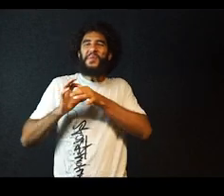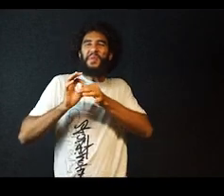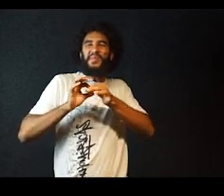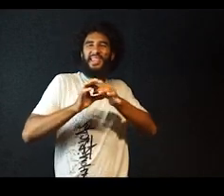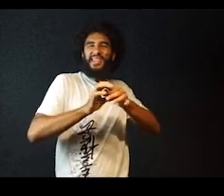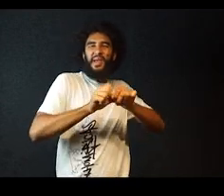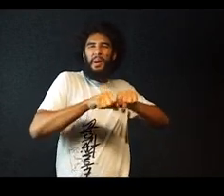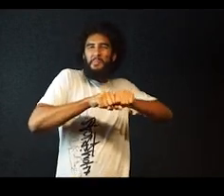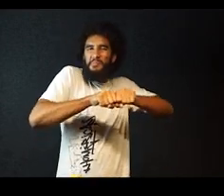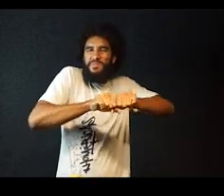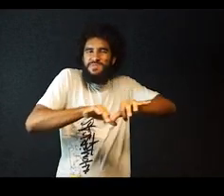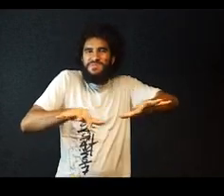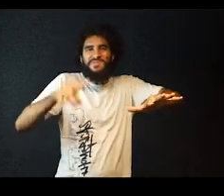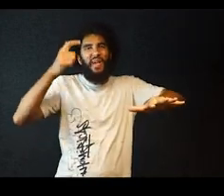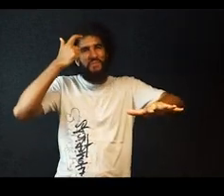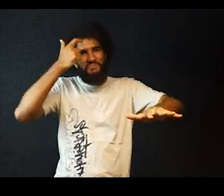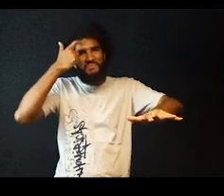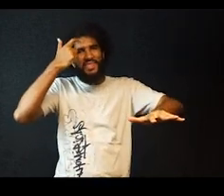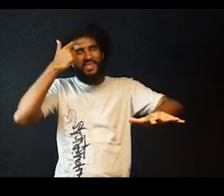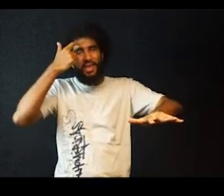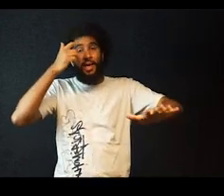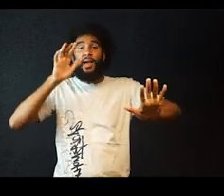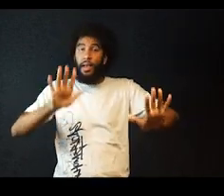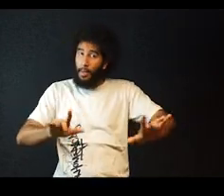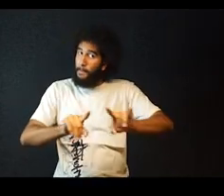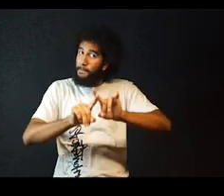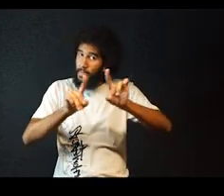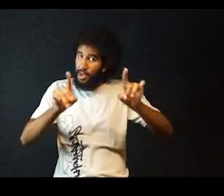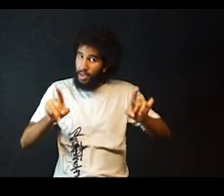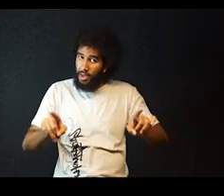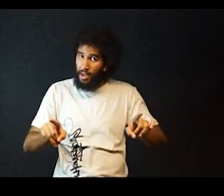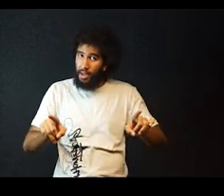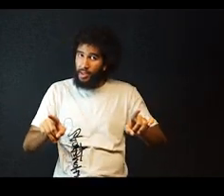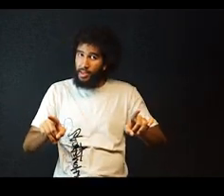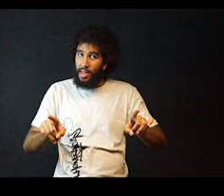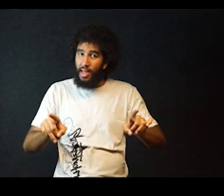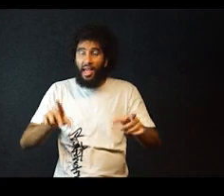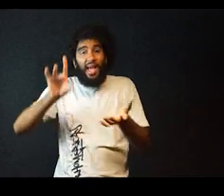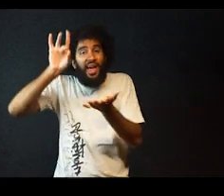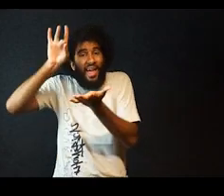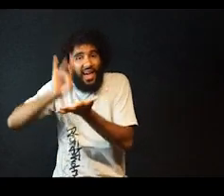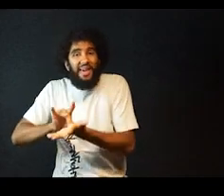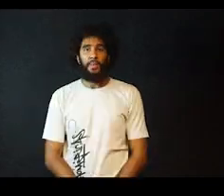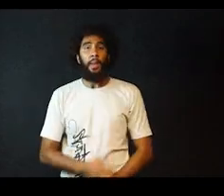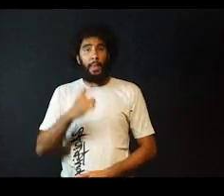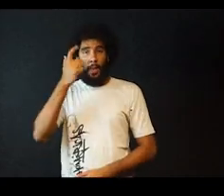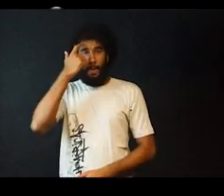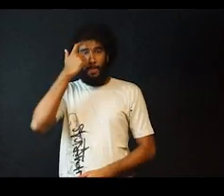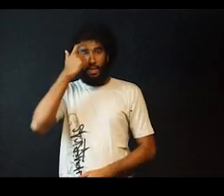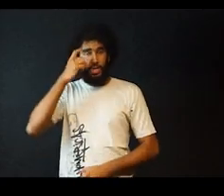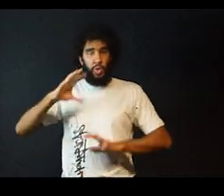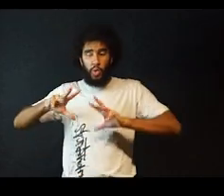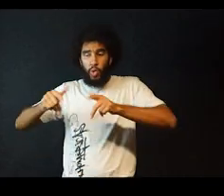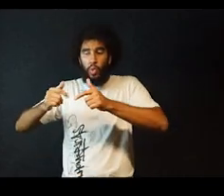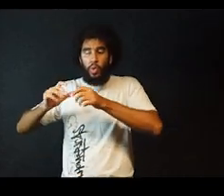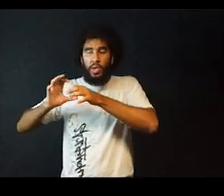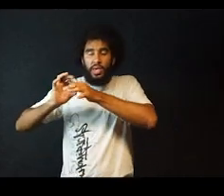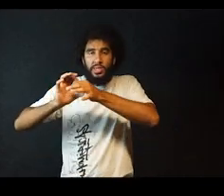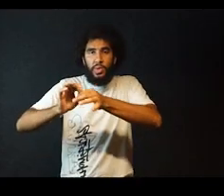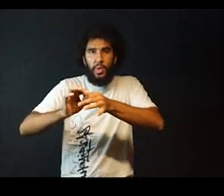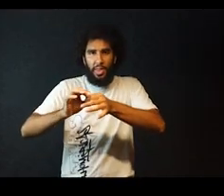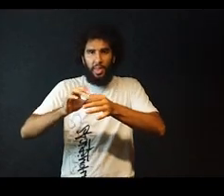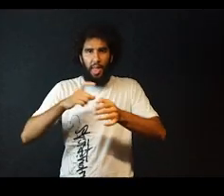tão amplo, se a gente for pensar, porém, real. Pensando todo nesse contexto de